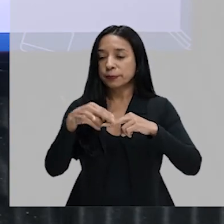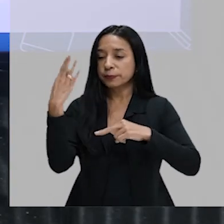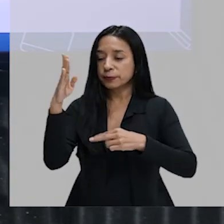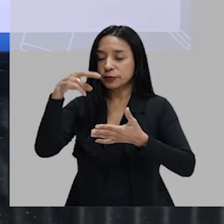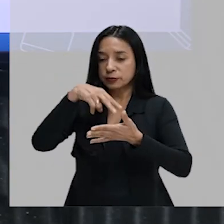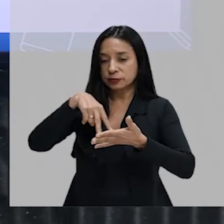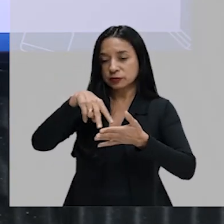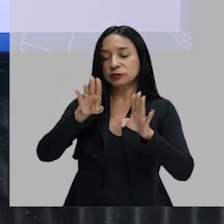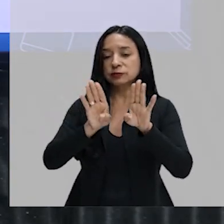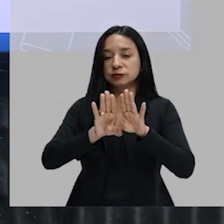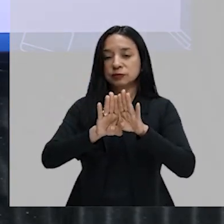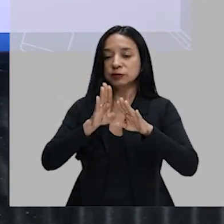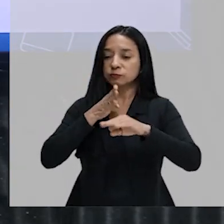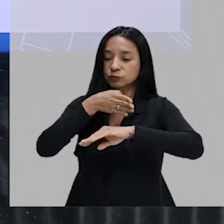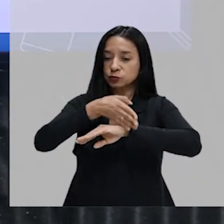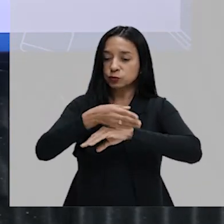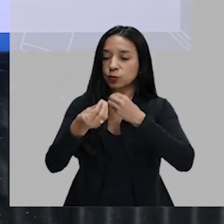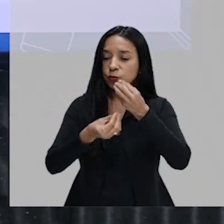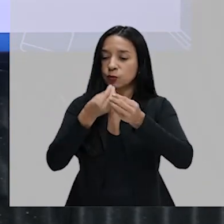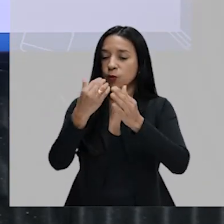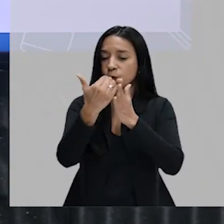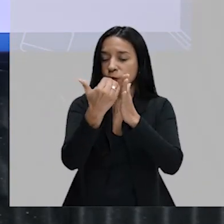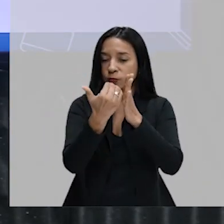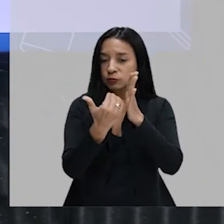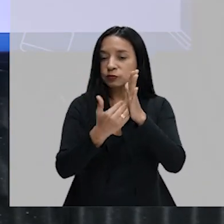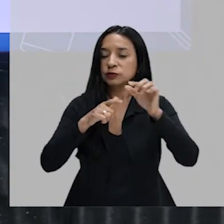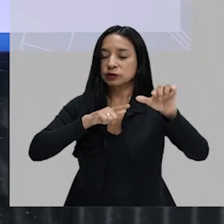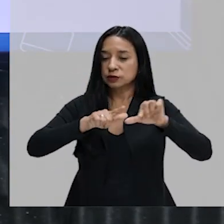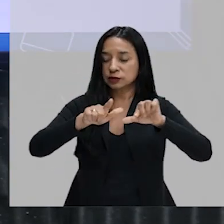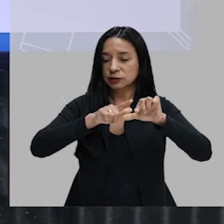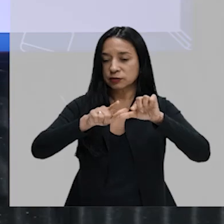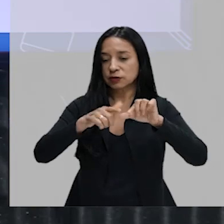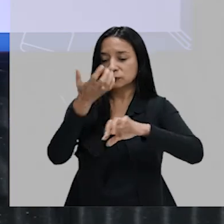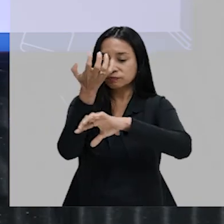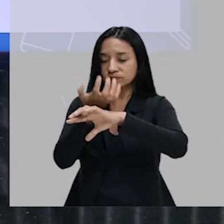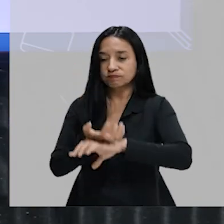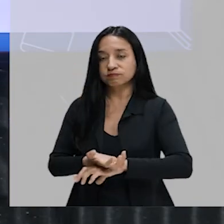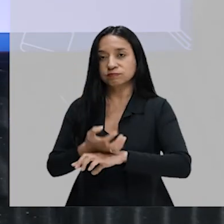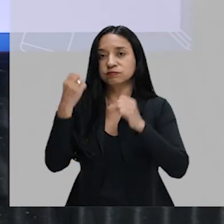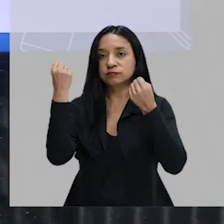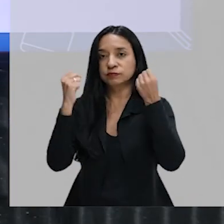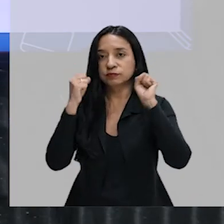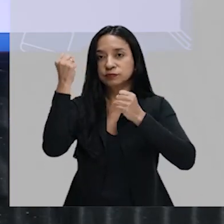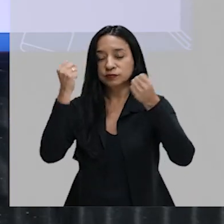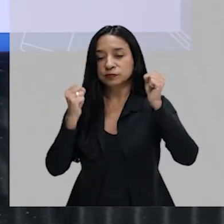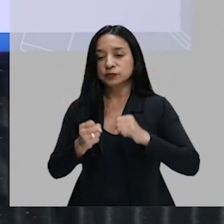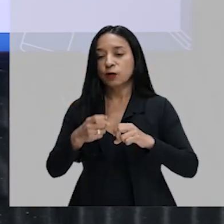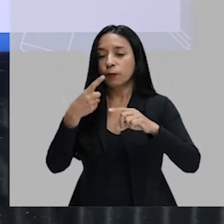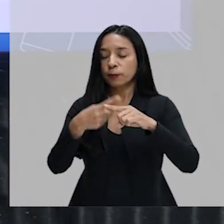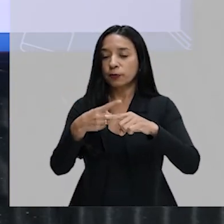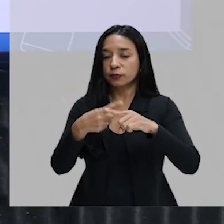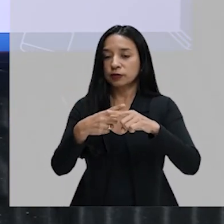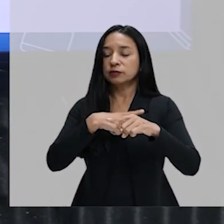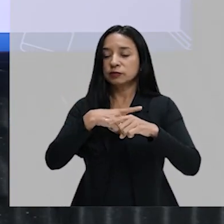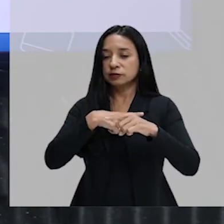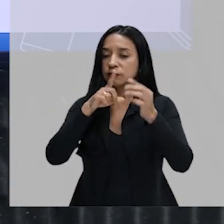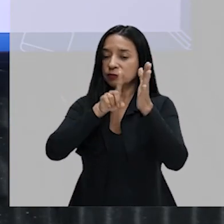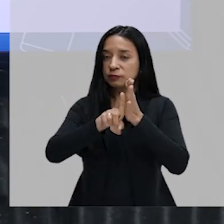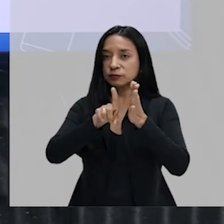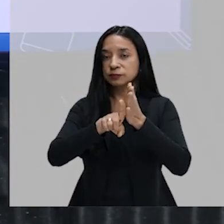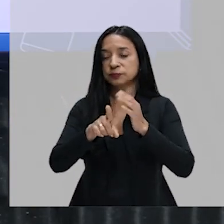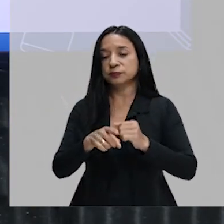criatividade, ajuda a relaxar, diminuindo a ansiedade e o estresse, aumento do